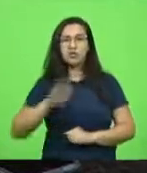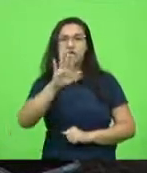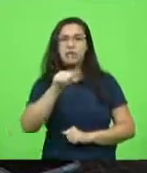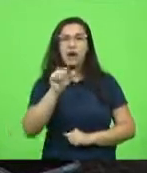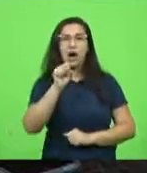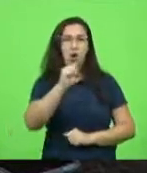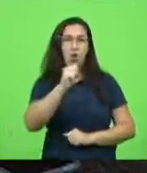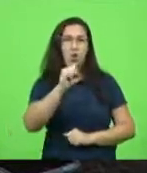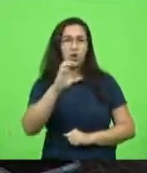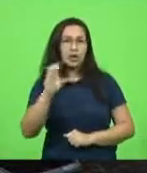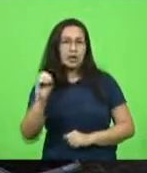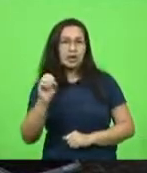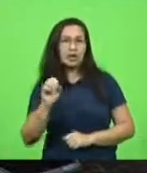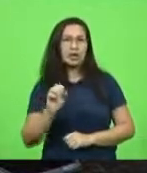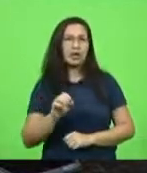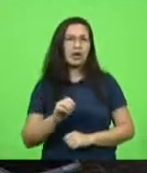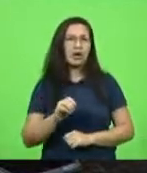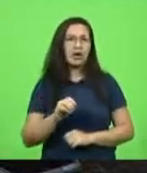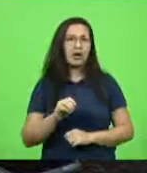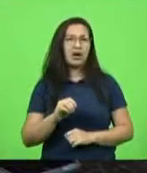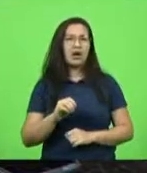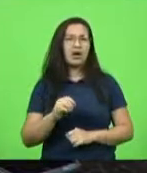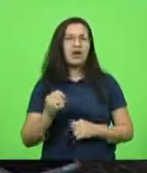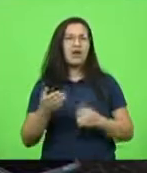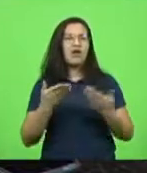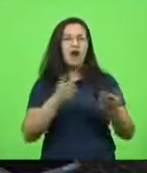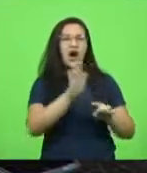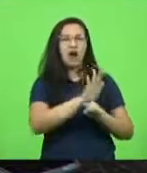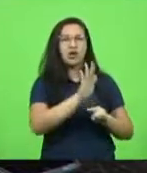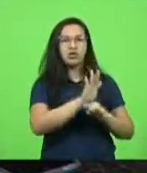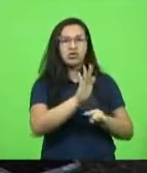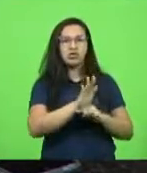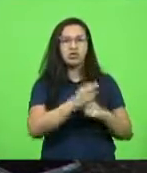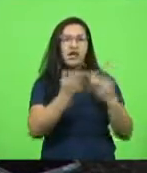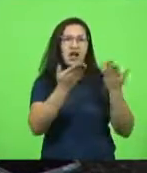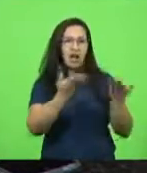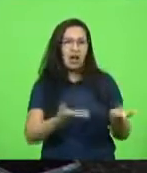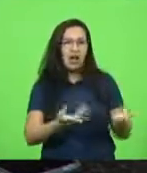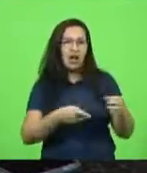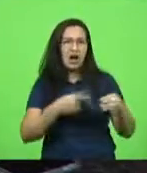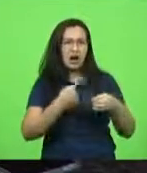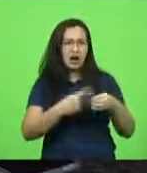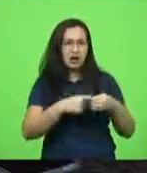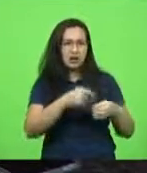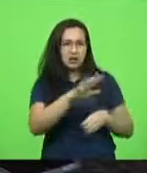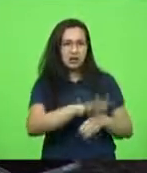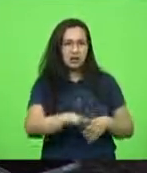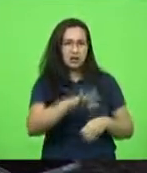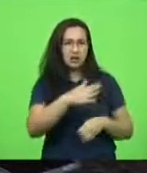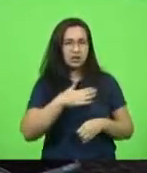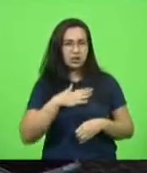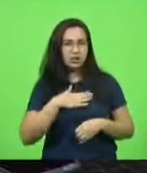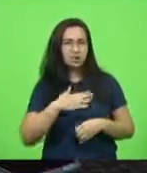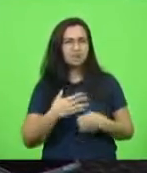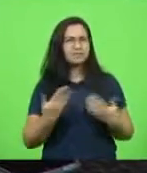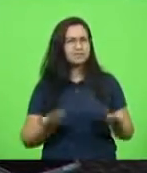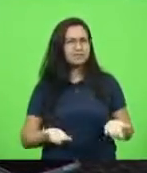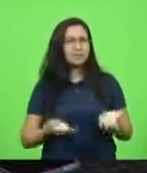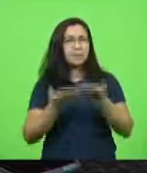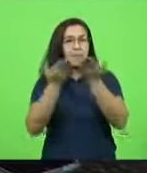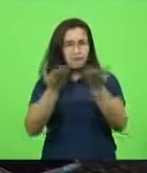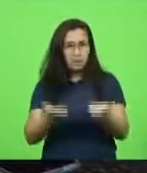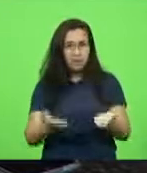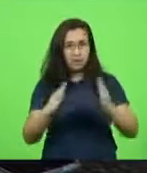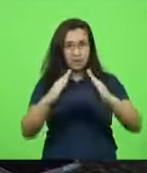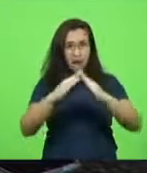80 eu vou fazer o possível para contemplar minha região com maior número de policiais para quem nos assiste em casa tá